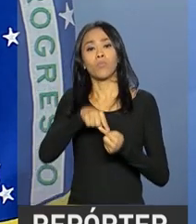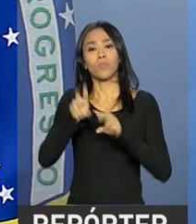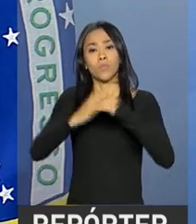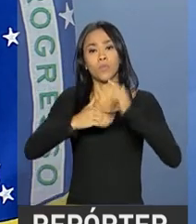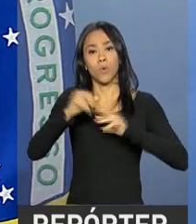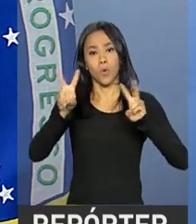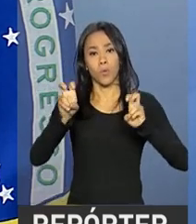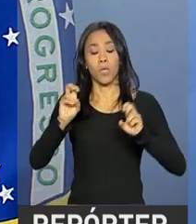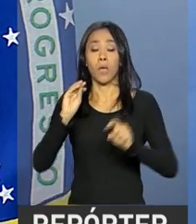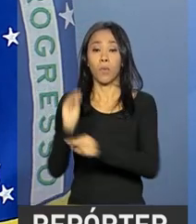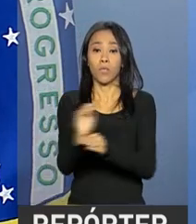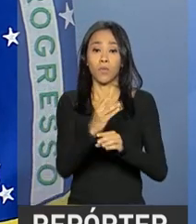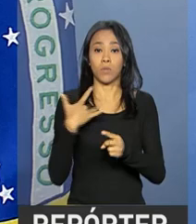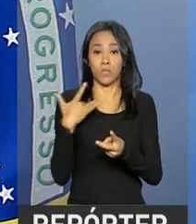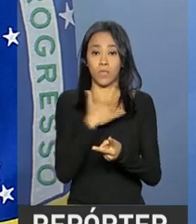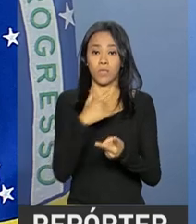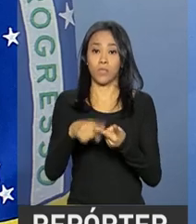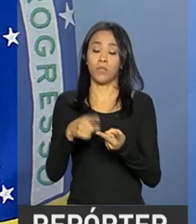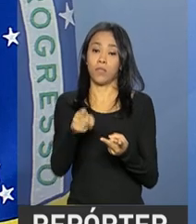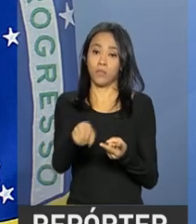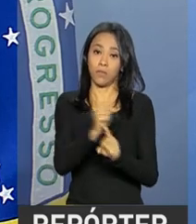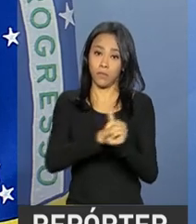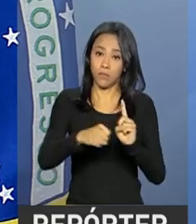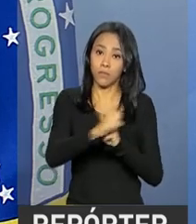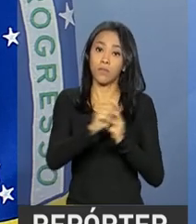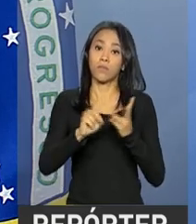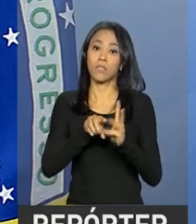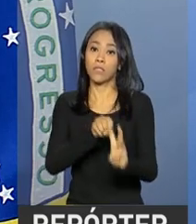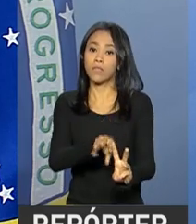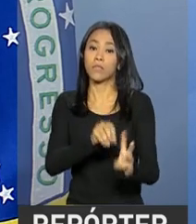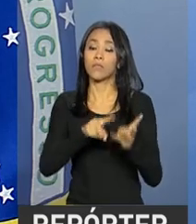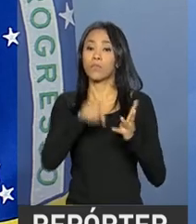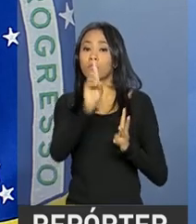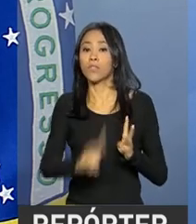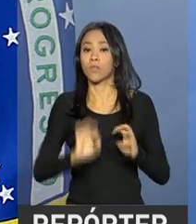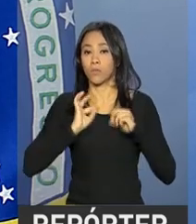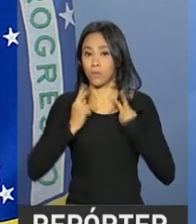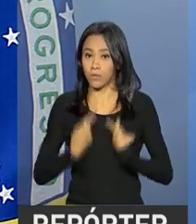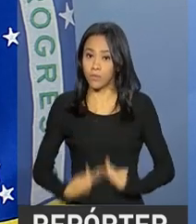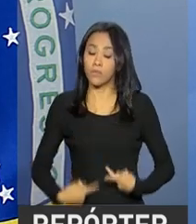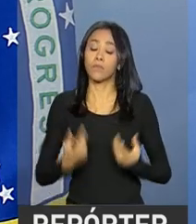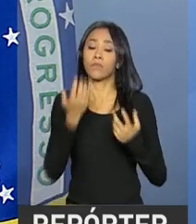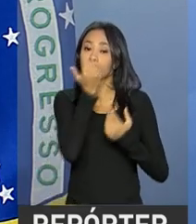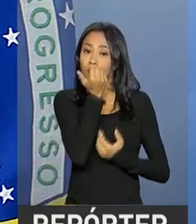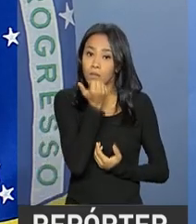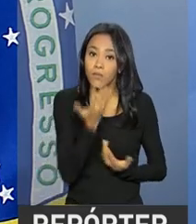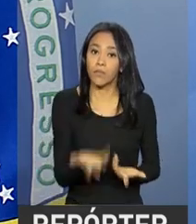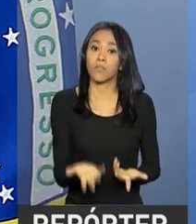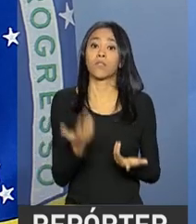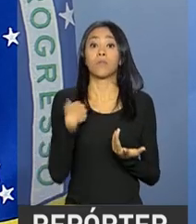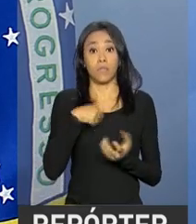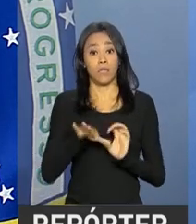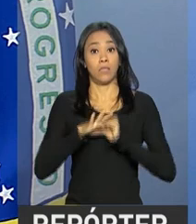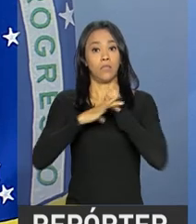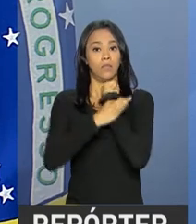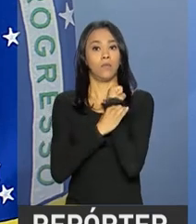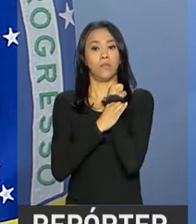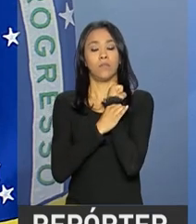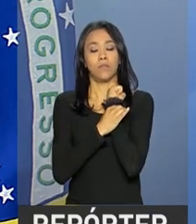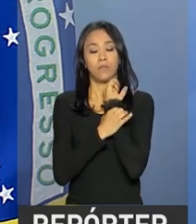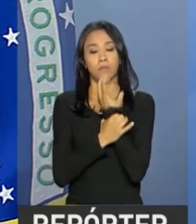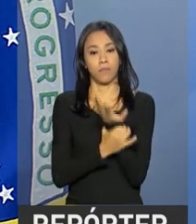social, saúde, educação, direitos humanos, alimentação e segurança